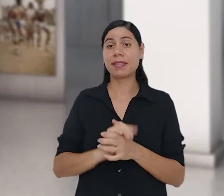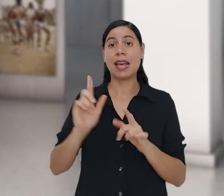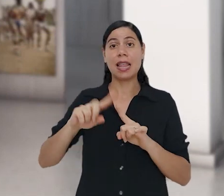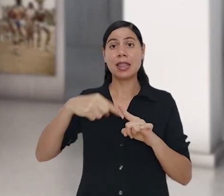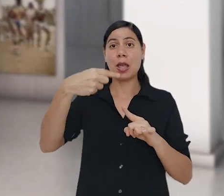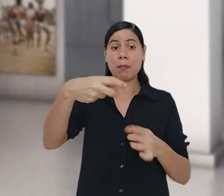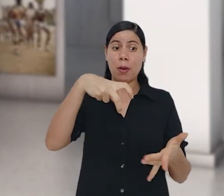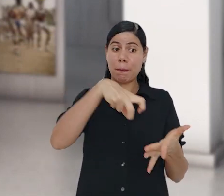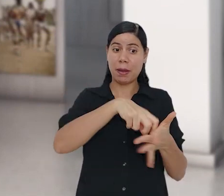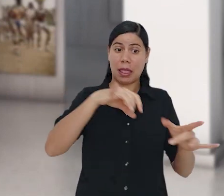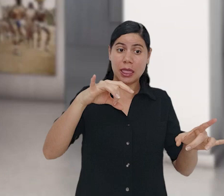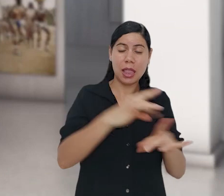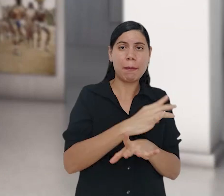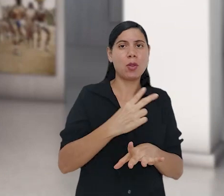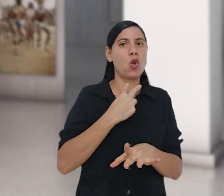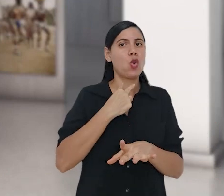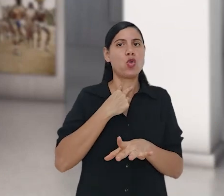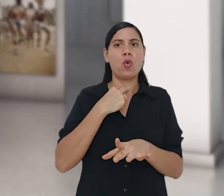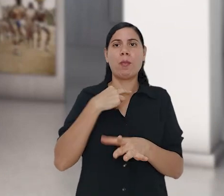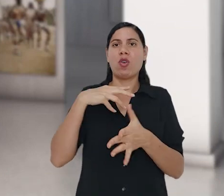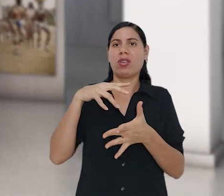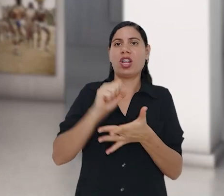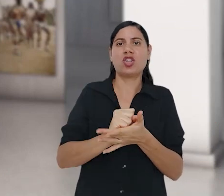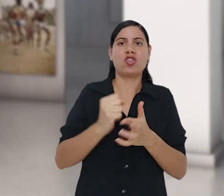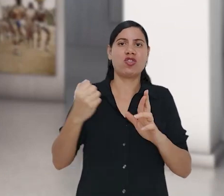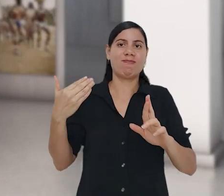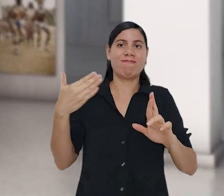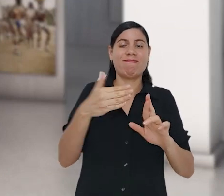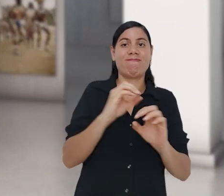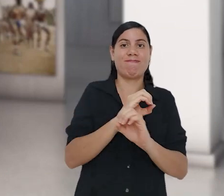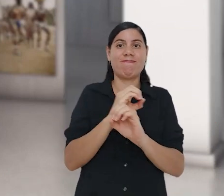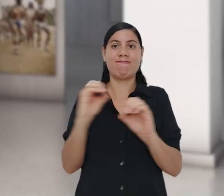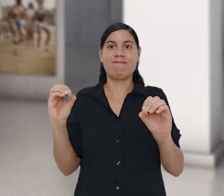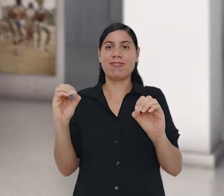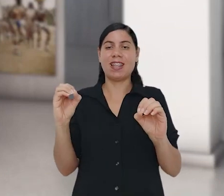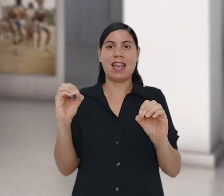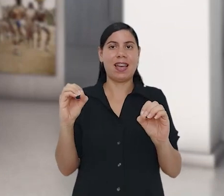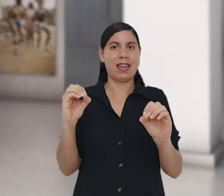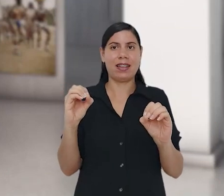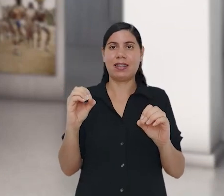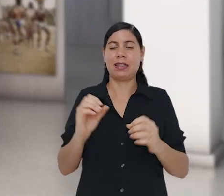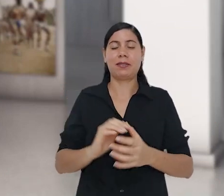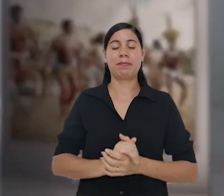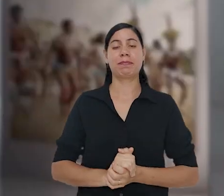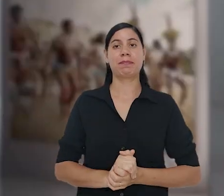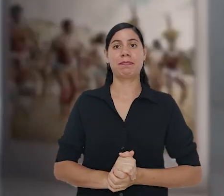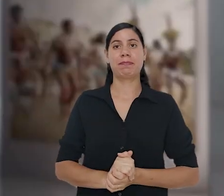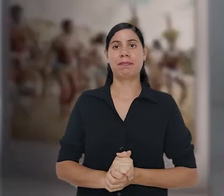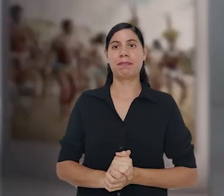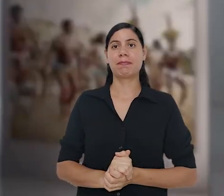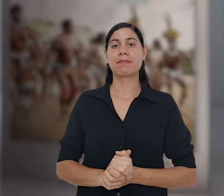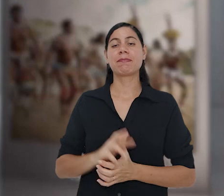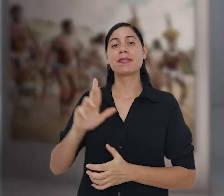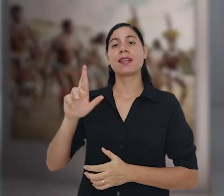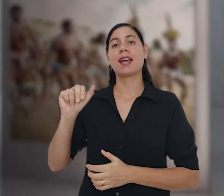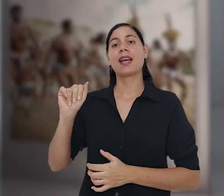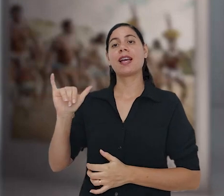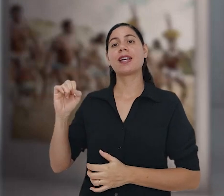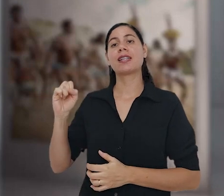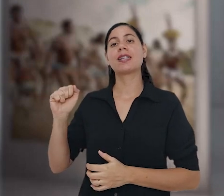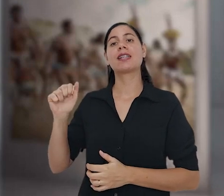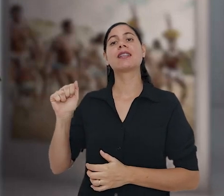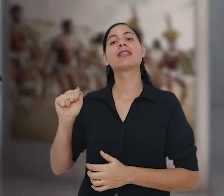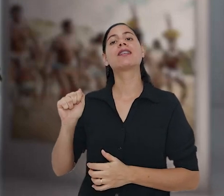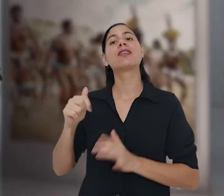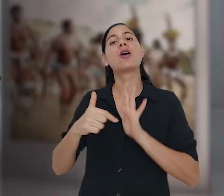cumprida a pena, não deve constar qualquer referência à condenação em registros e certidões. Raíssa Lomonte mostra o